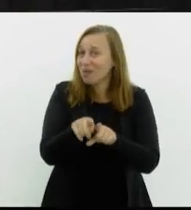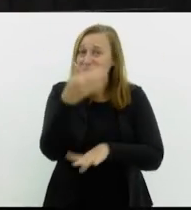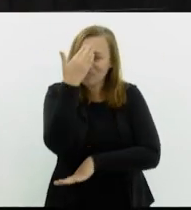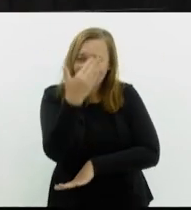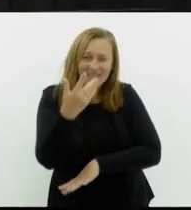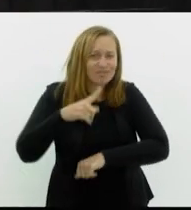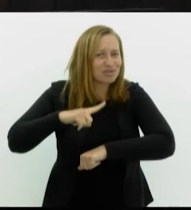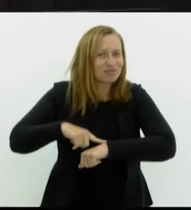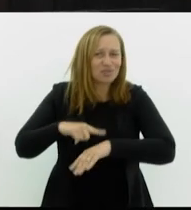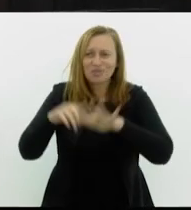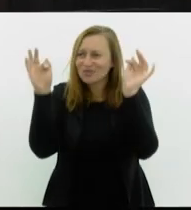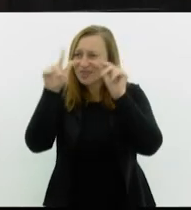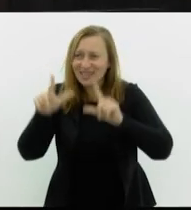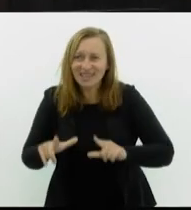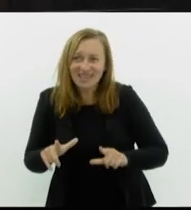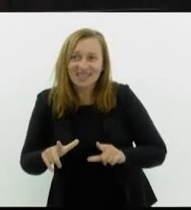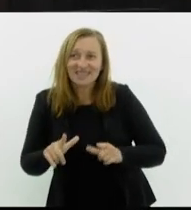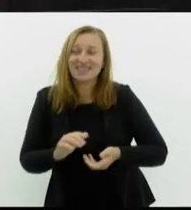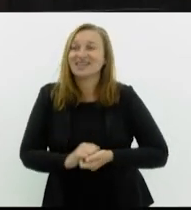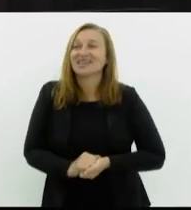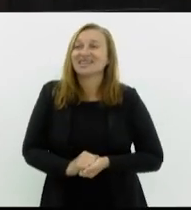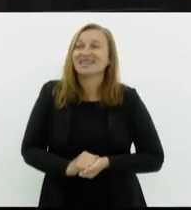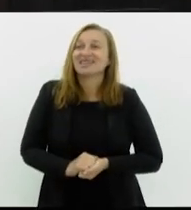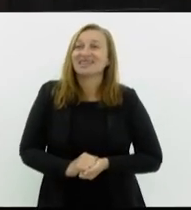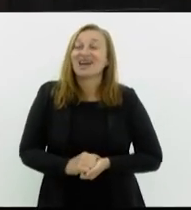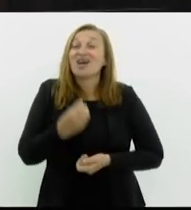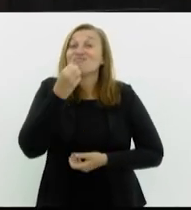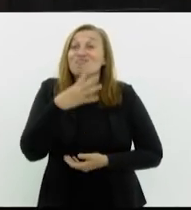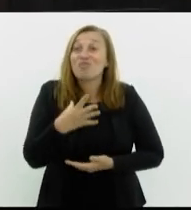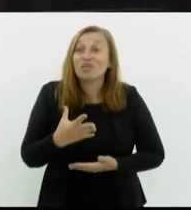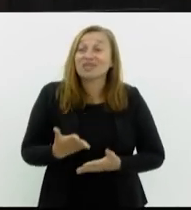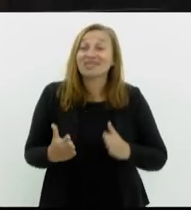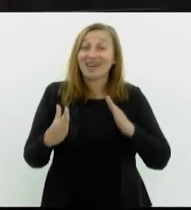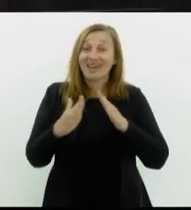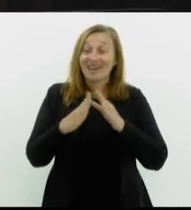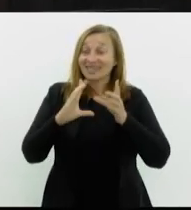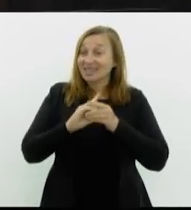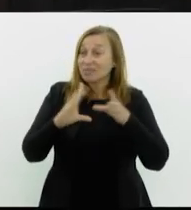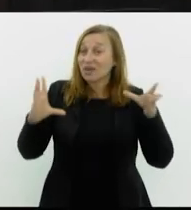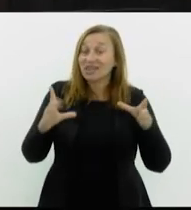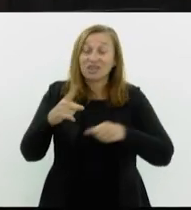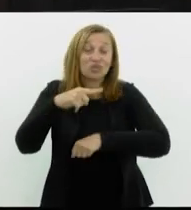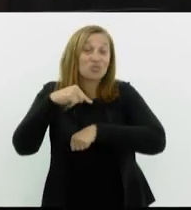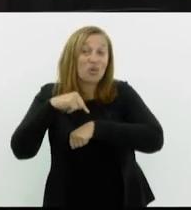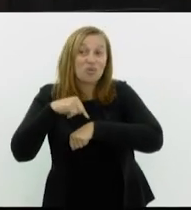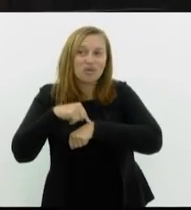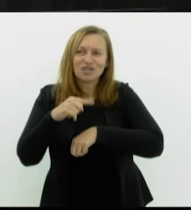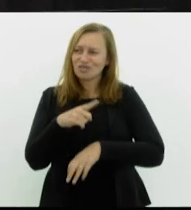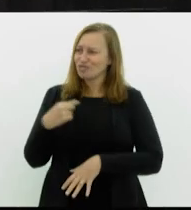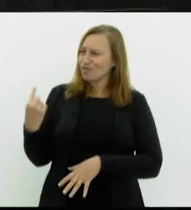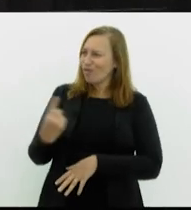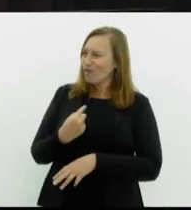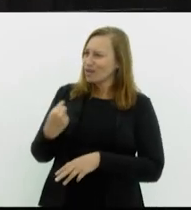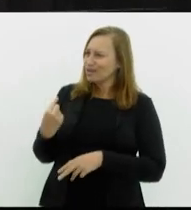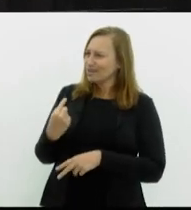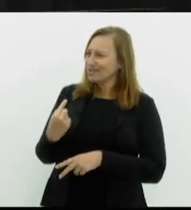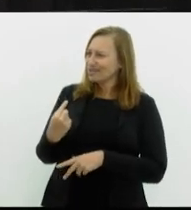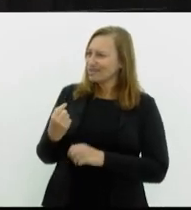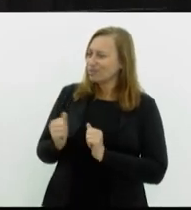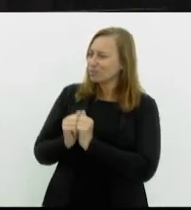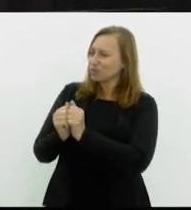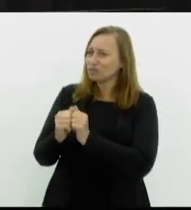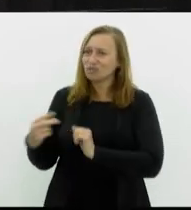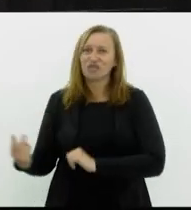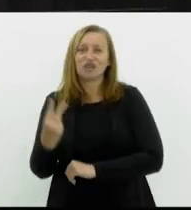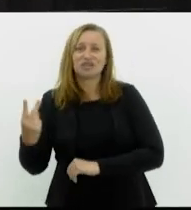por esse momento tão feliz. É muito bom estar na Casa da Democracia, num momento em que gente como nós está valorizando cada vez